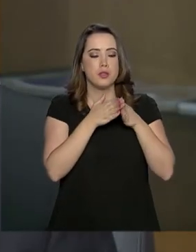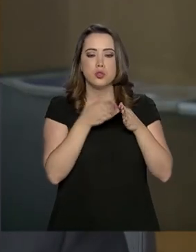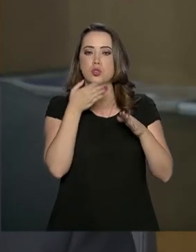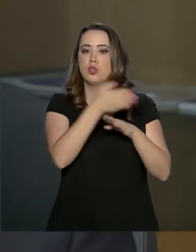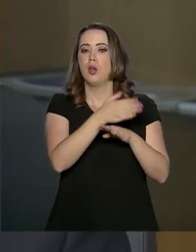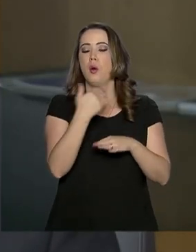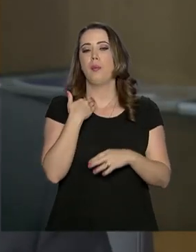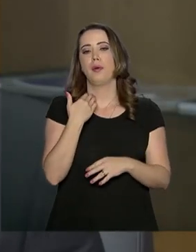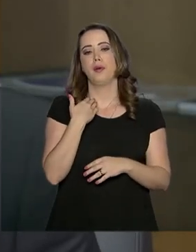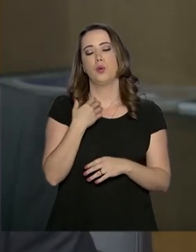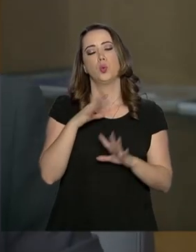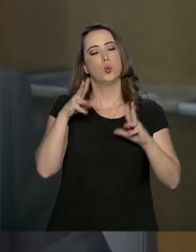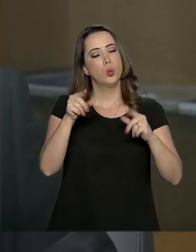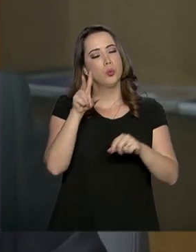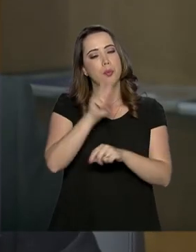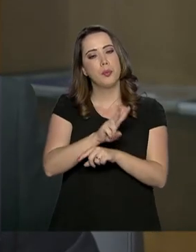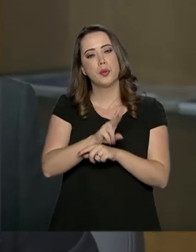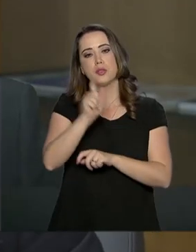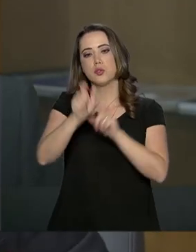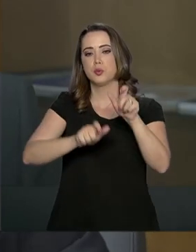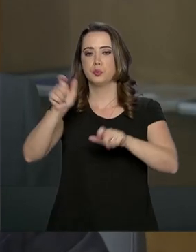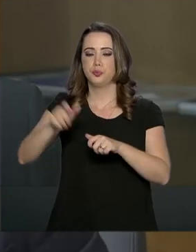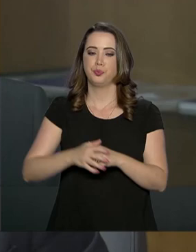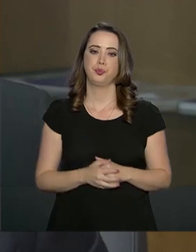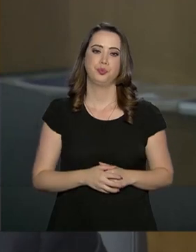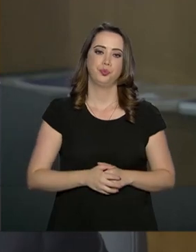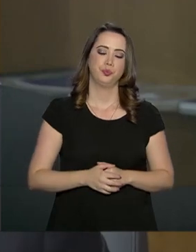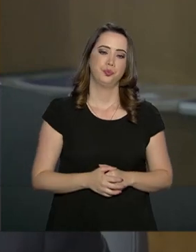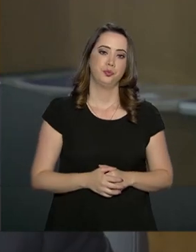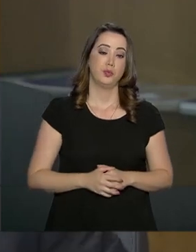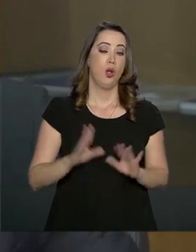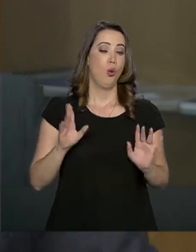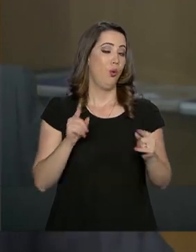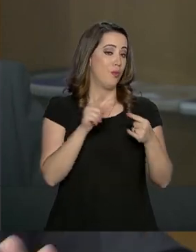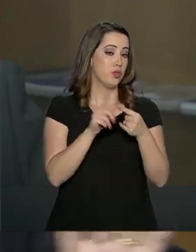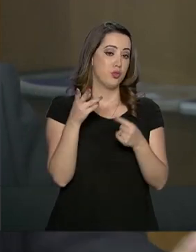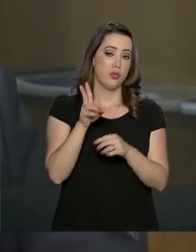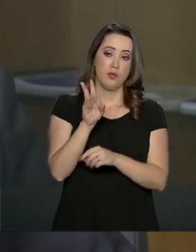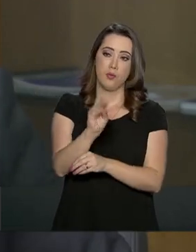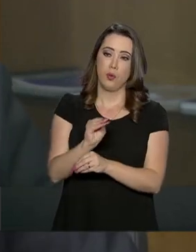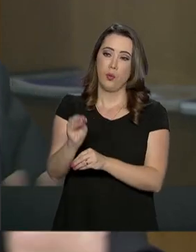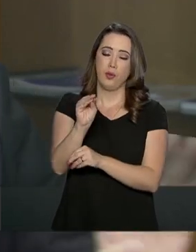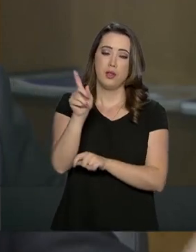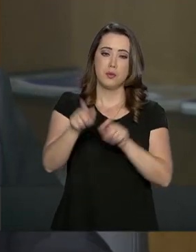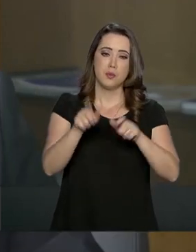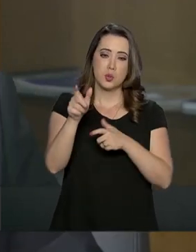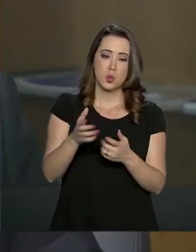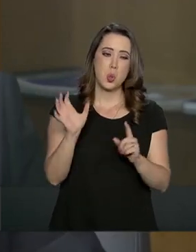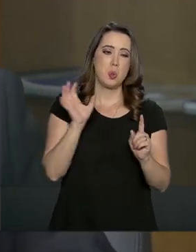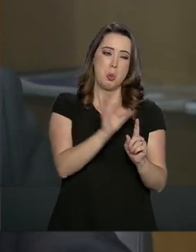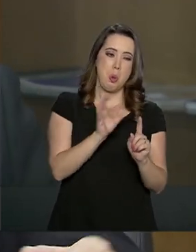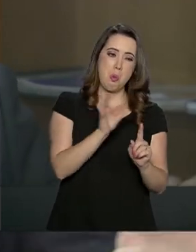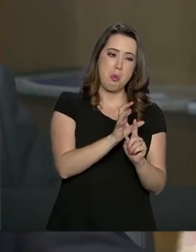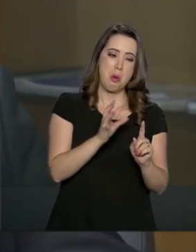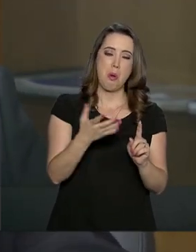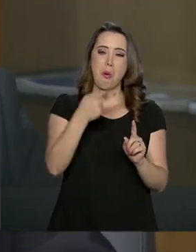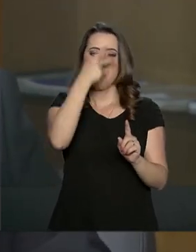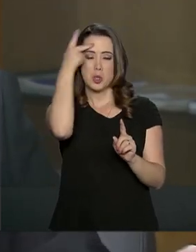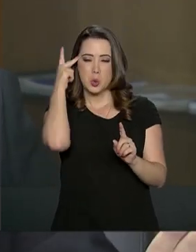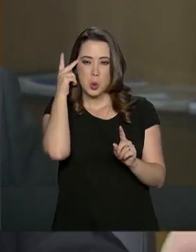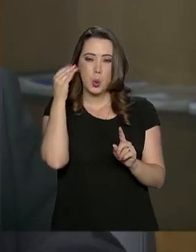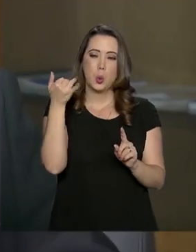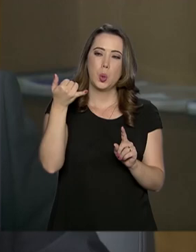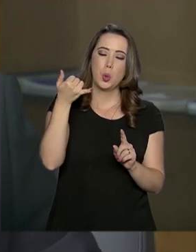para proteger o cidadão. Ele busca, de um lado, preservar o beneficiário da Previdência contra práticas abusivas e contra assédio de